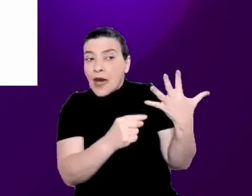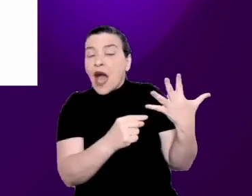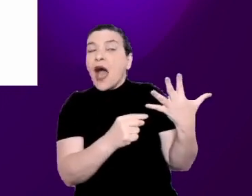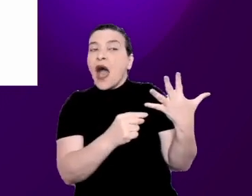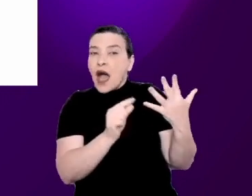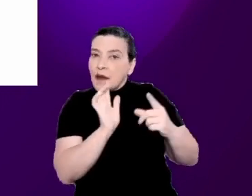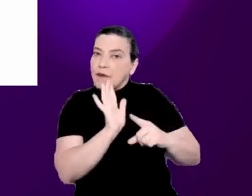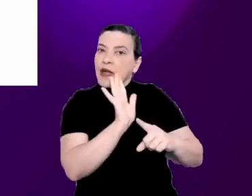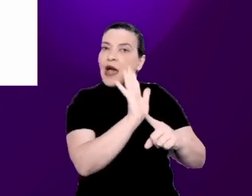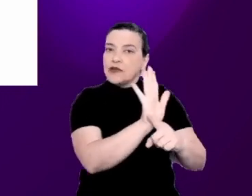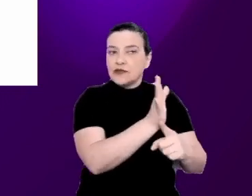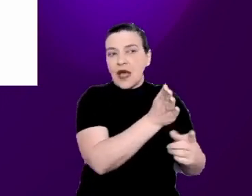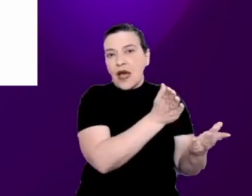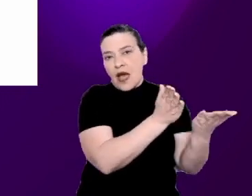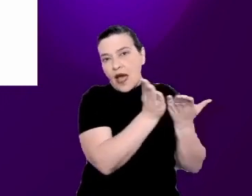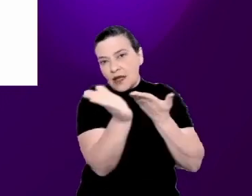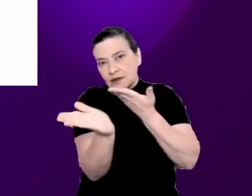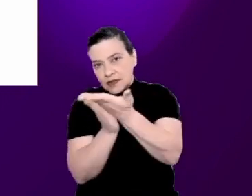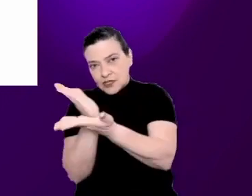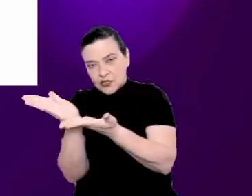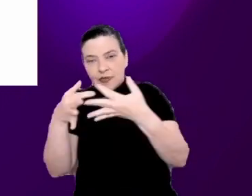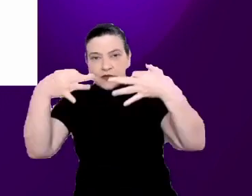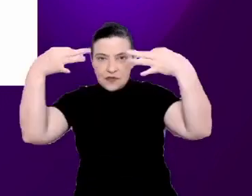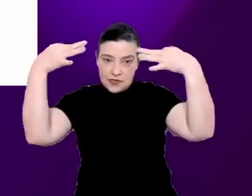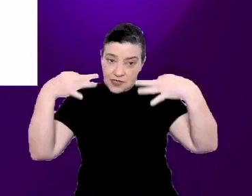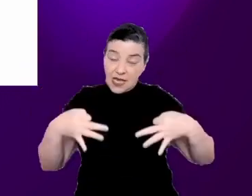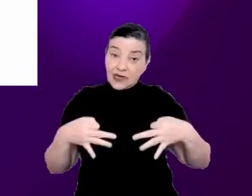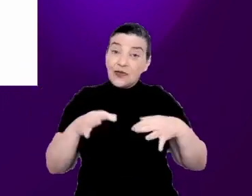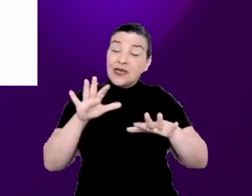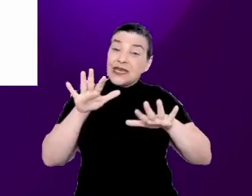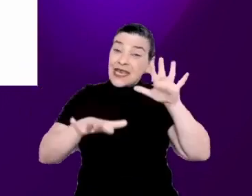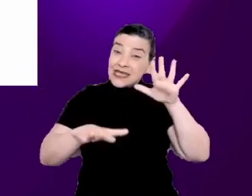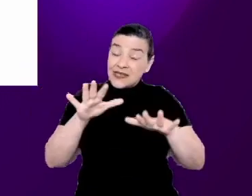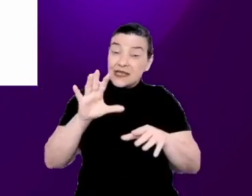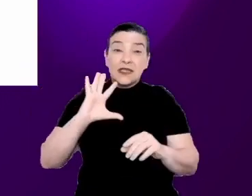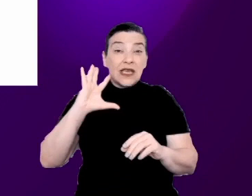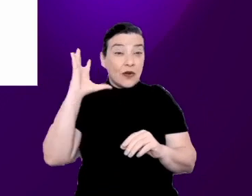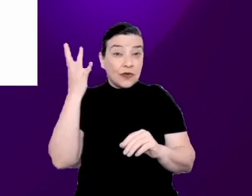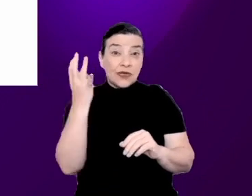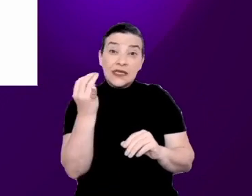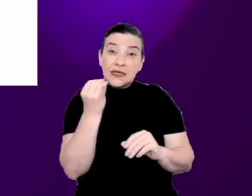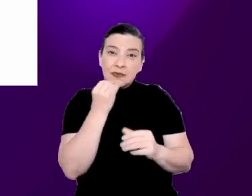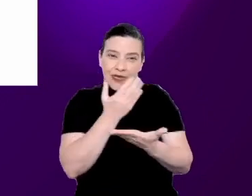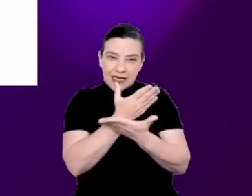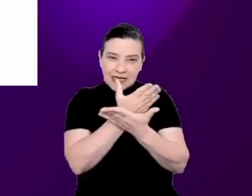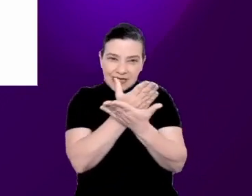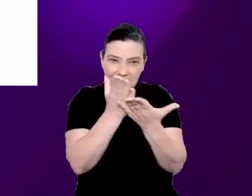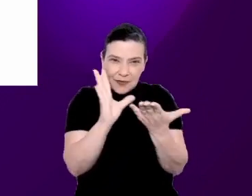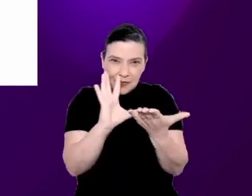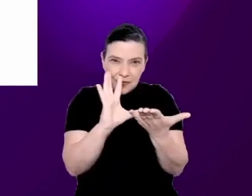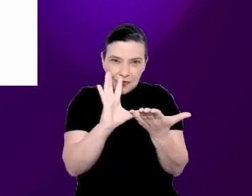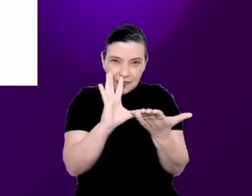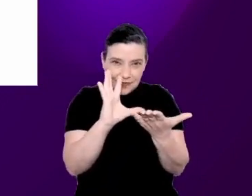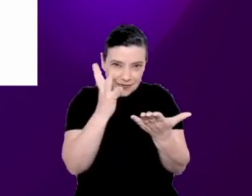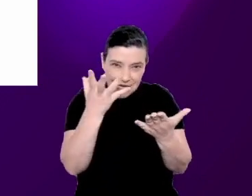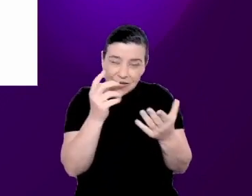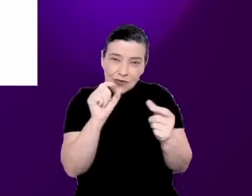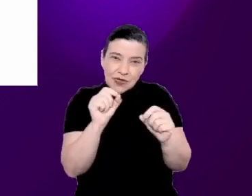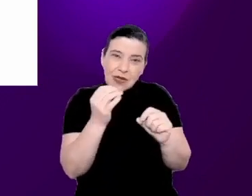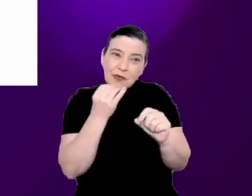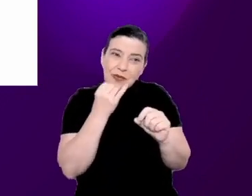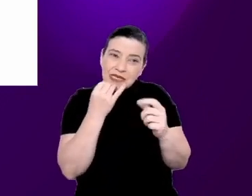né, dessa conexão no sistema, ela vai exigir mais esforço, ela vai exigir